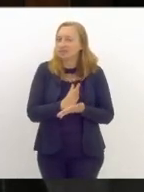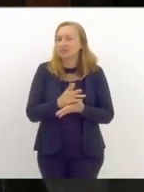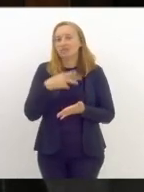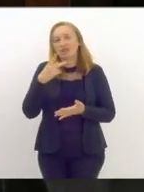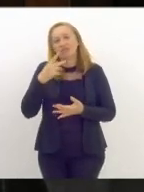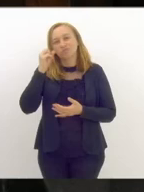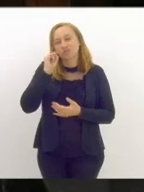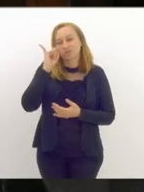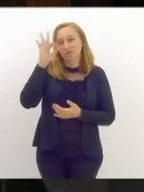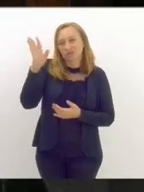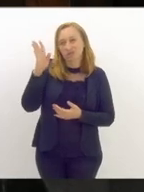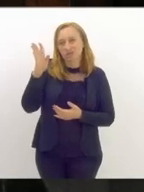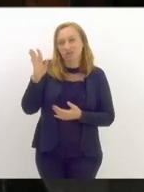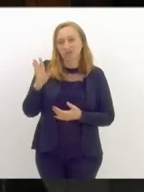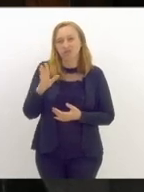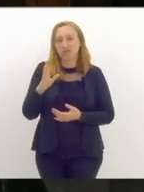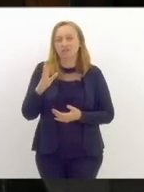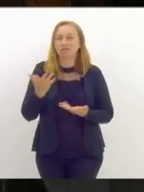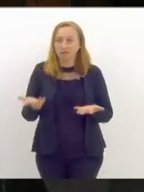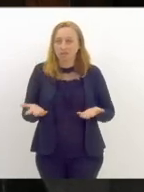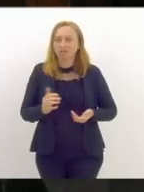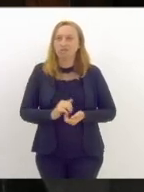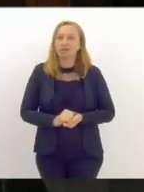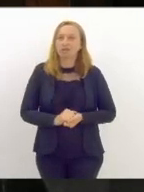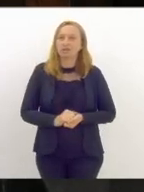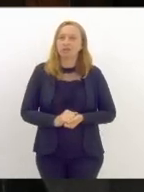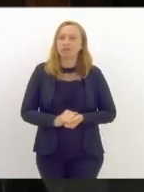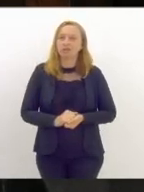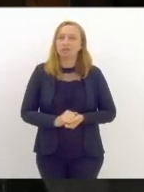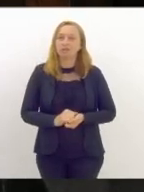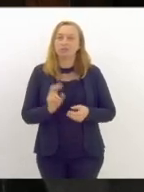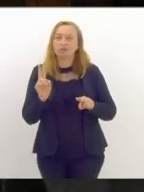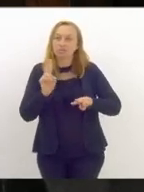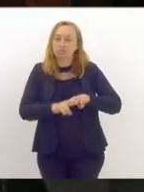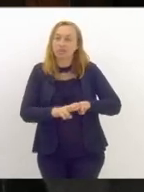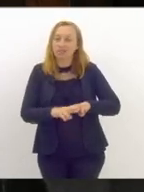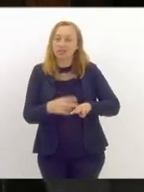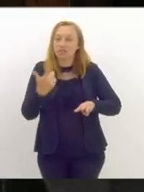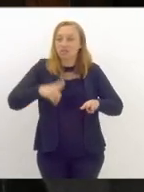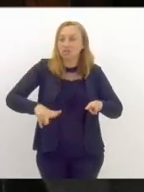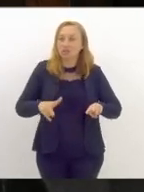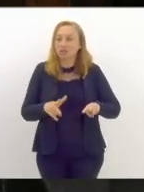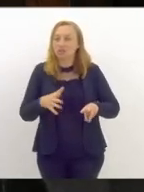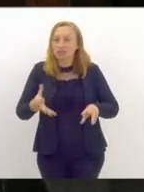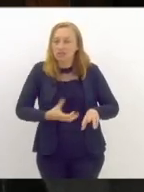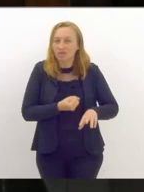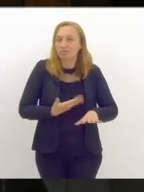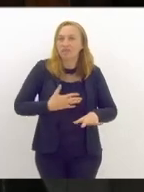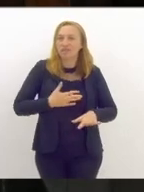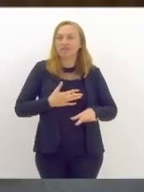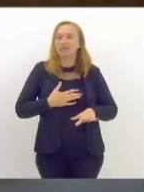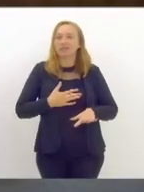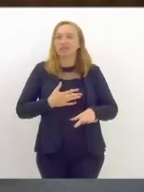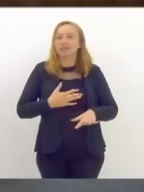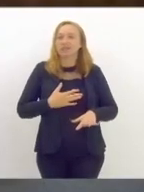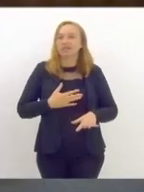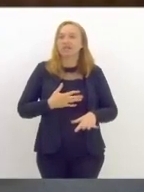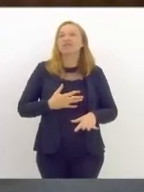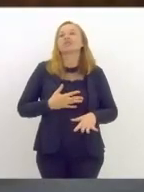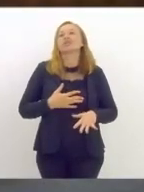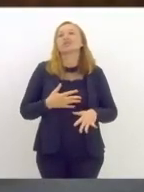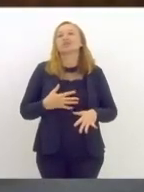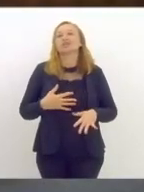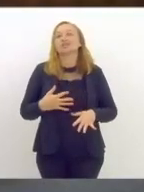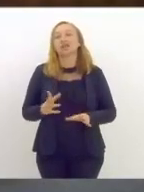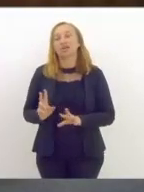madrugada. Kit, estão mandando me prender de novo, Kit, me salva. Então, tem que colocar e